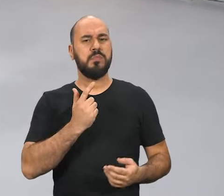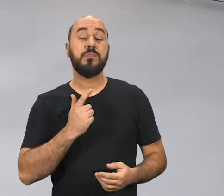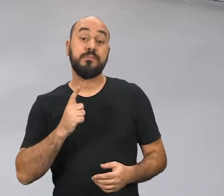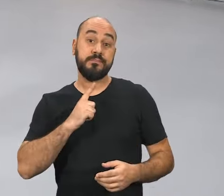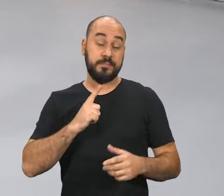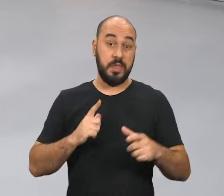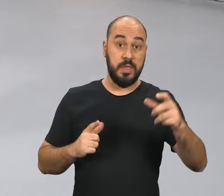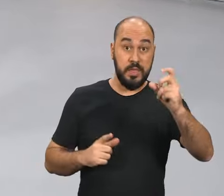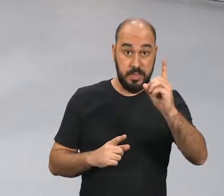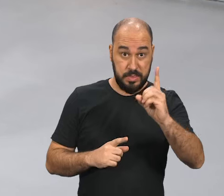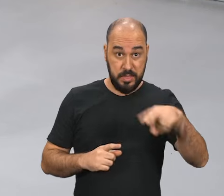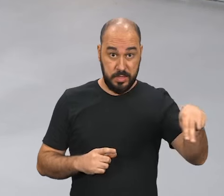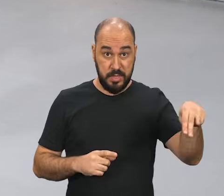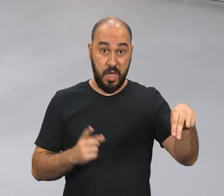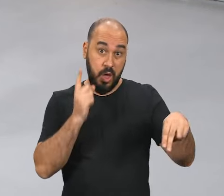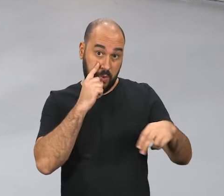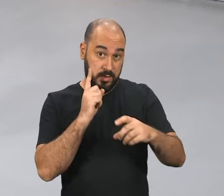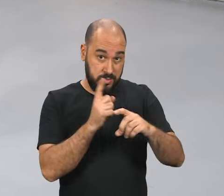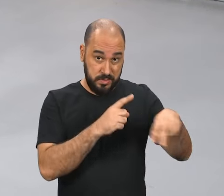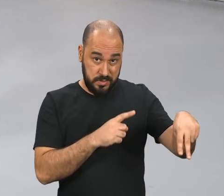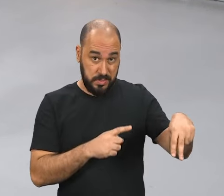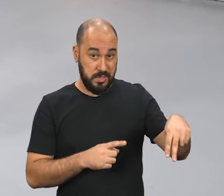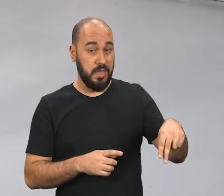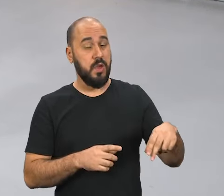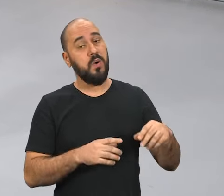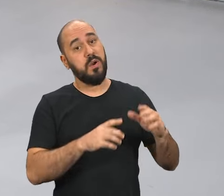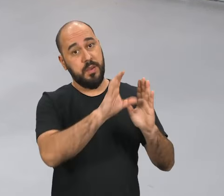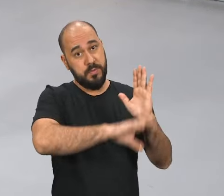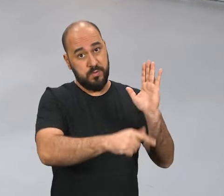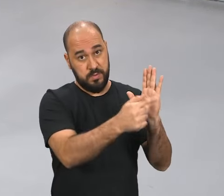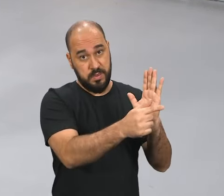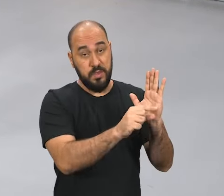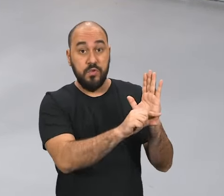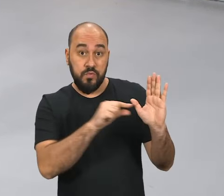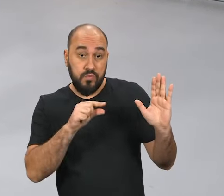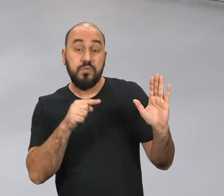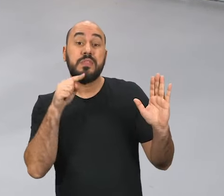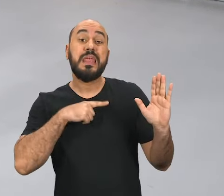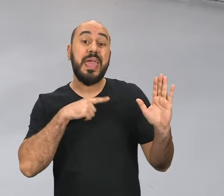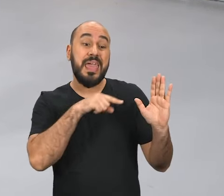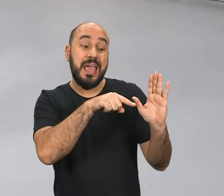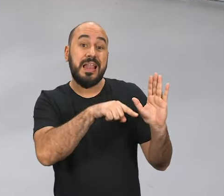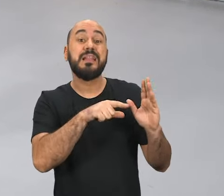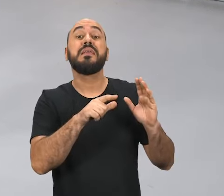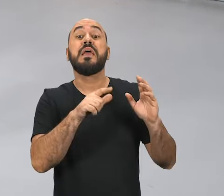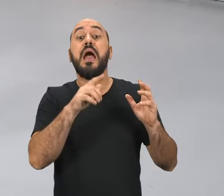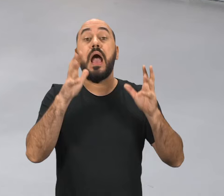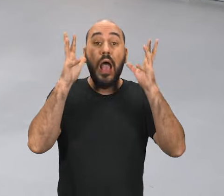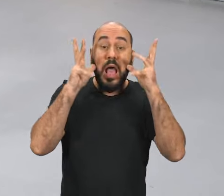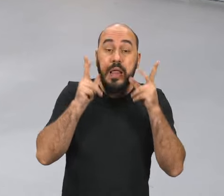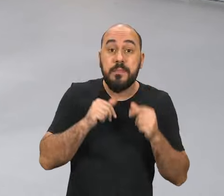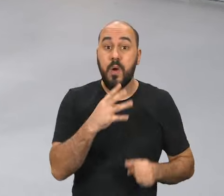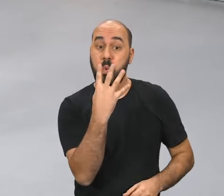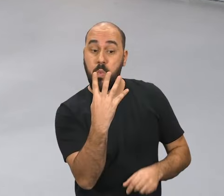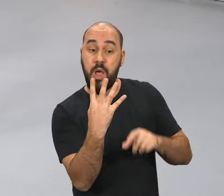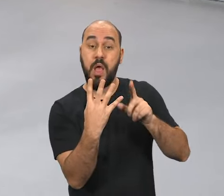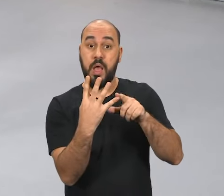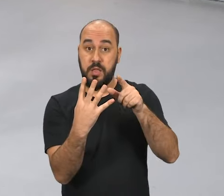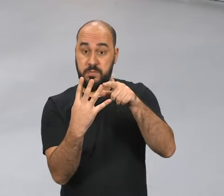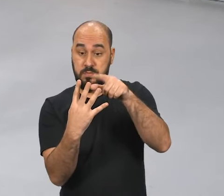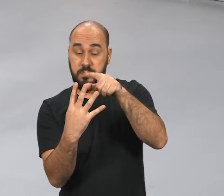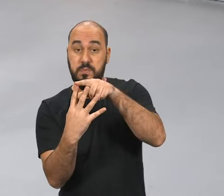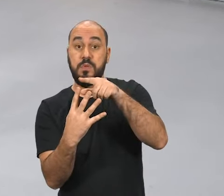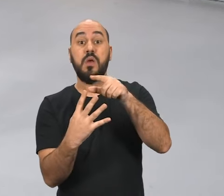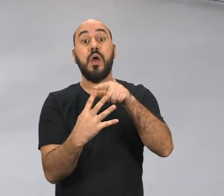tem 4 animais. Tem o leão, o urso, o leopardo e um terrível espantoso, correto? Então aqui,